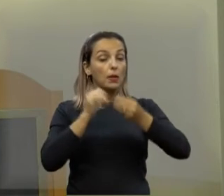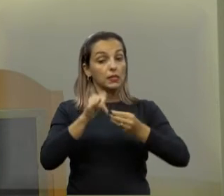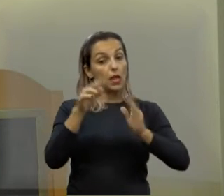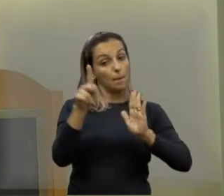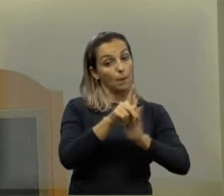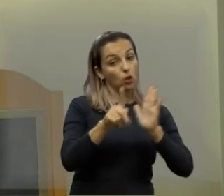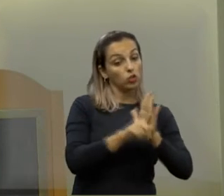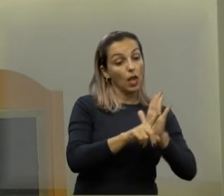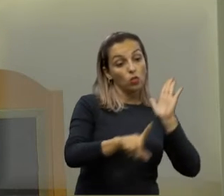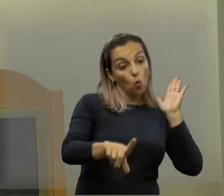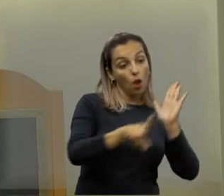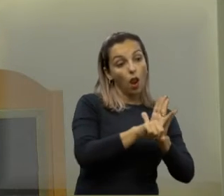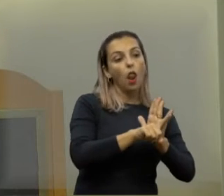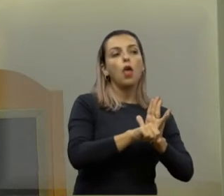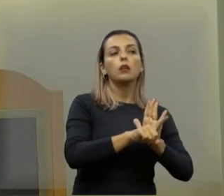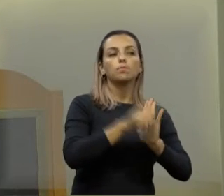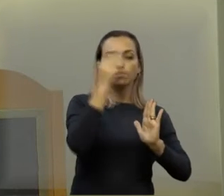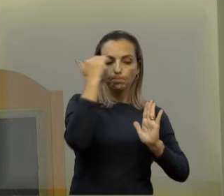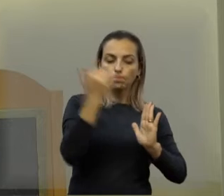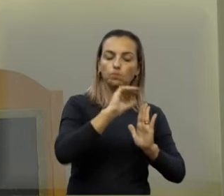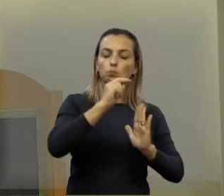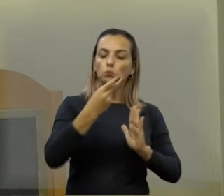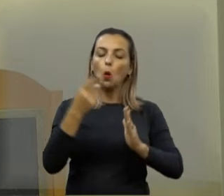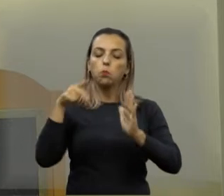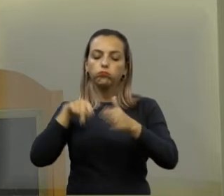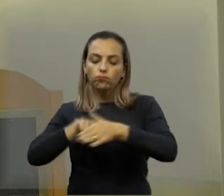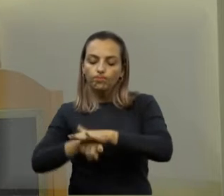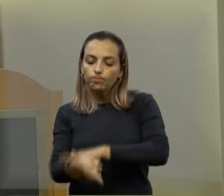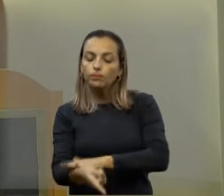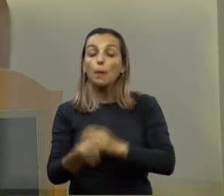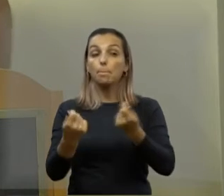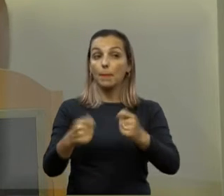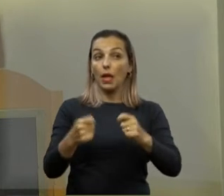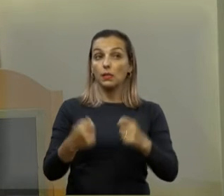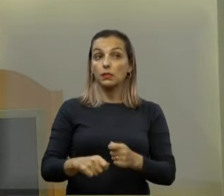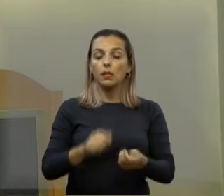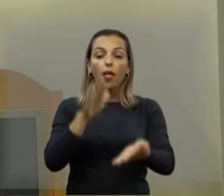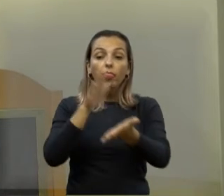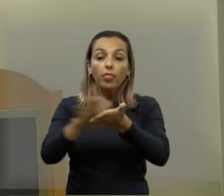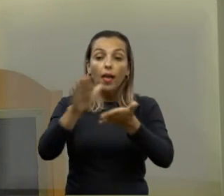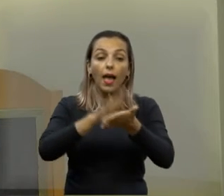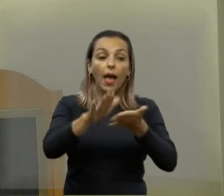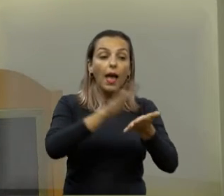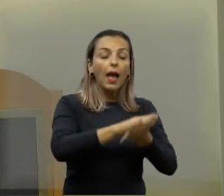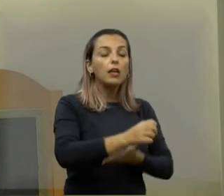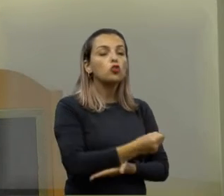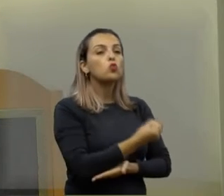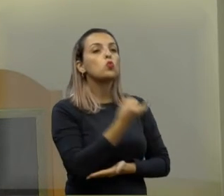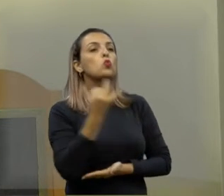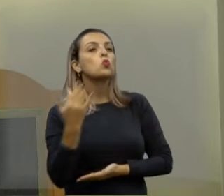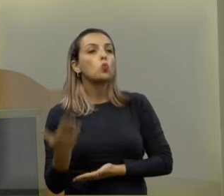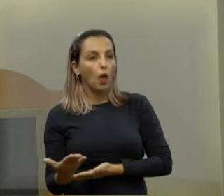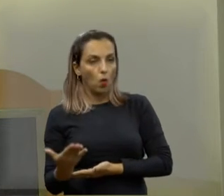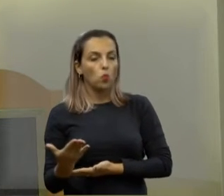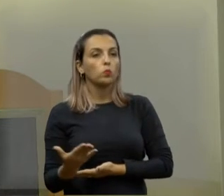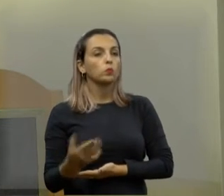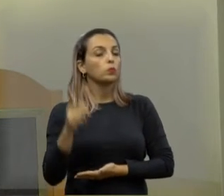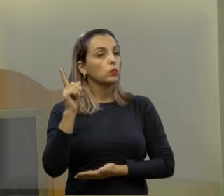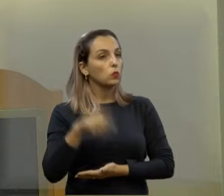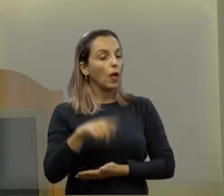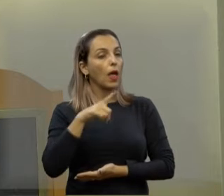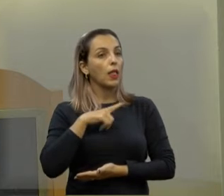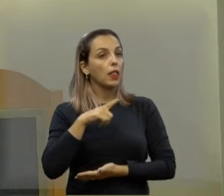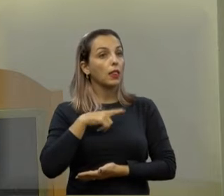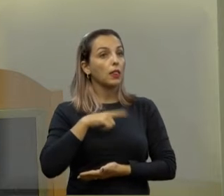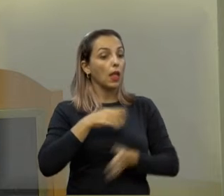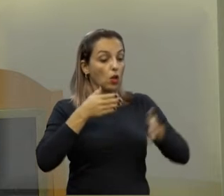o projeto é legal preciso um estudo mais aprofundado você não saber qual o gasto da prefeitura municipal com a manutenção do